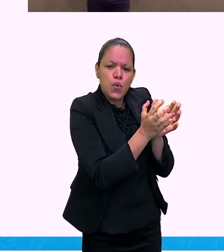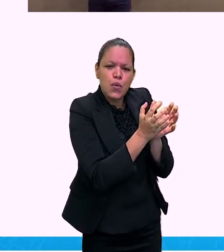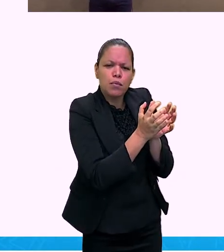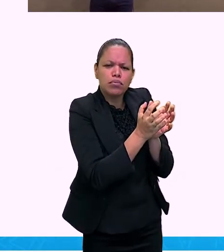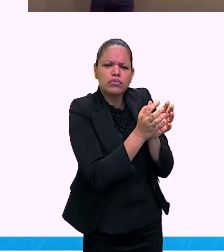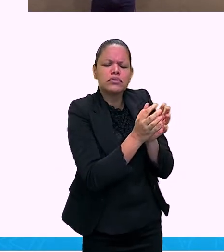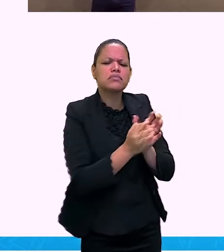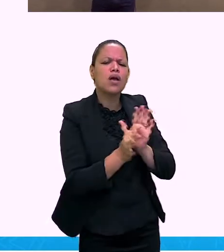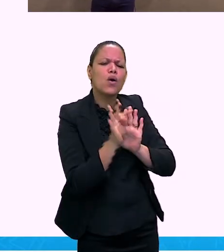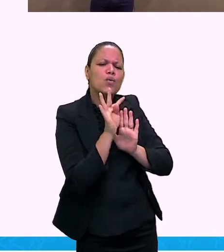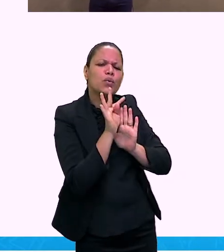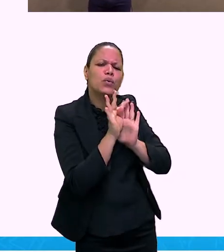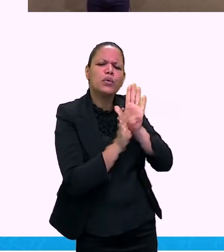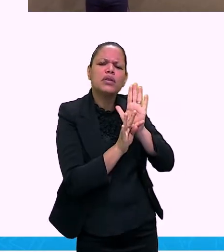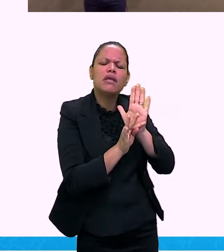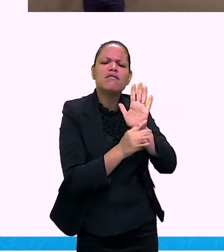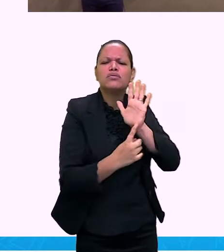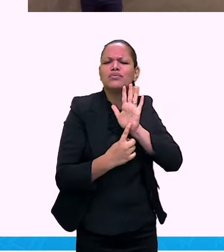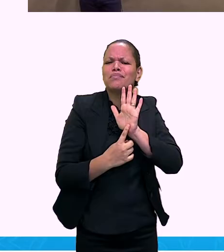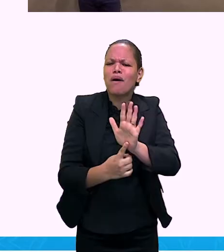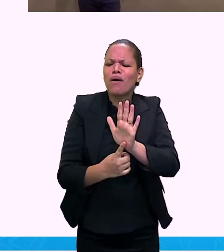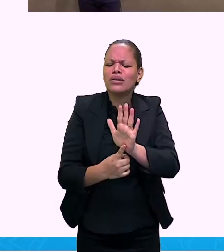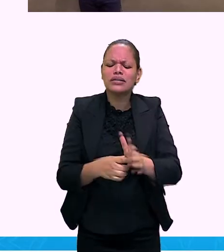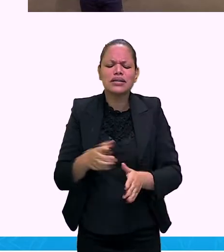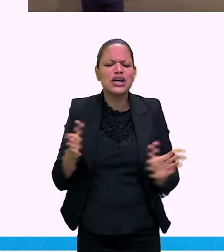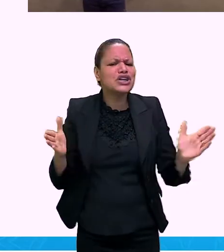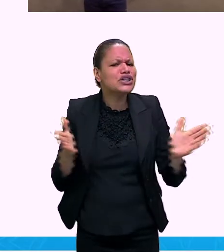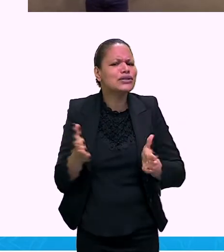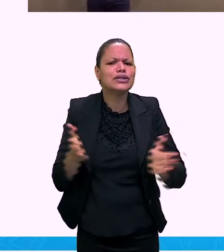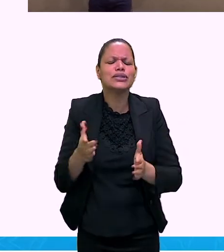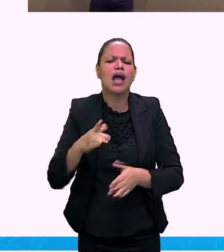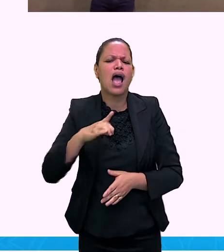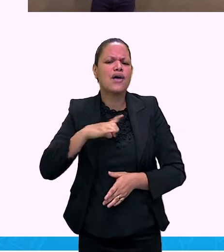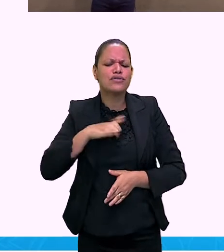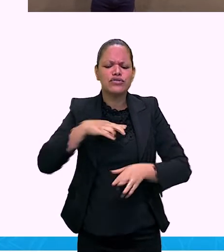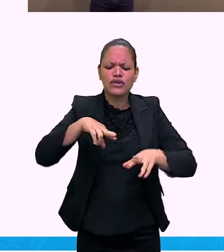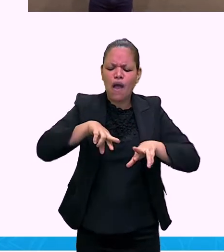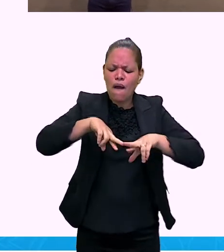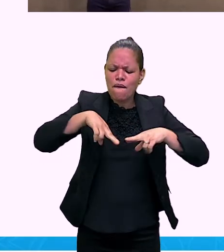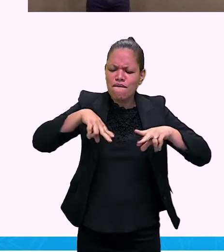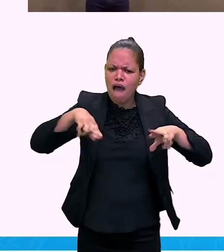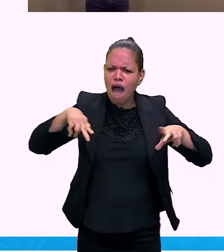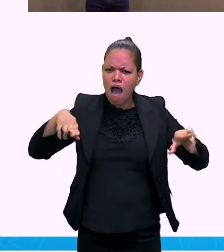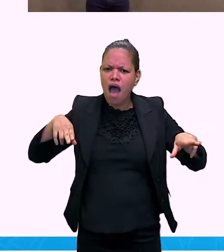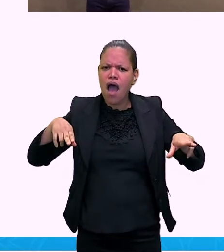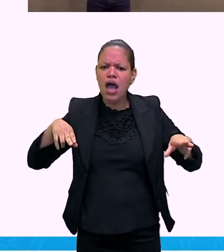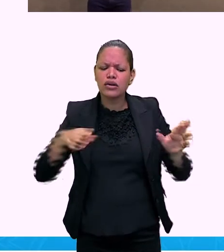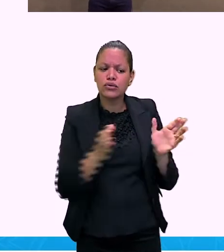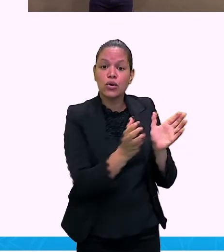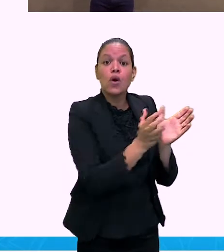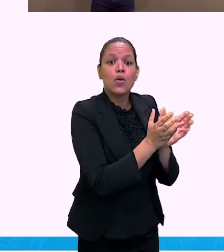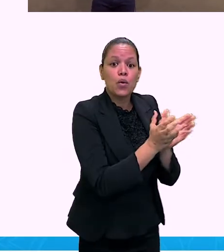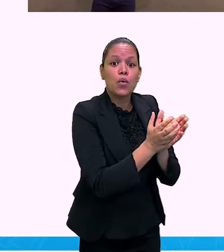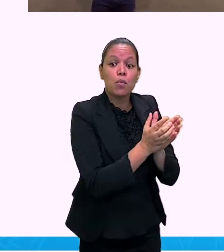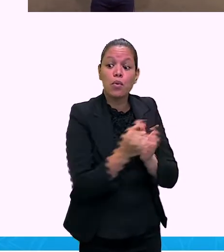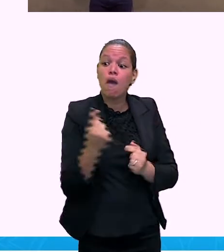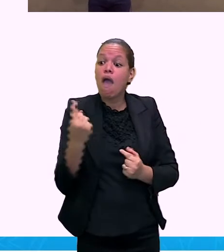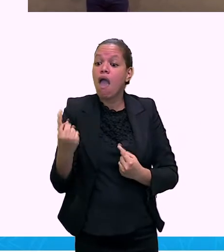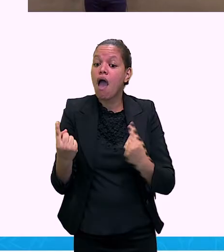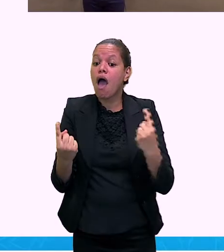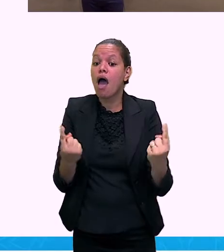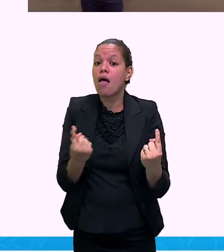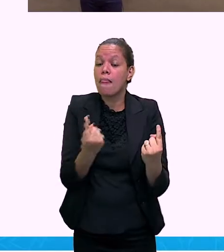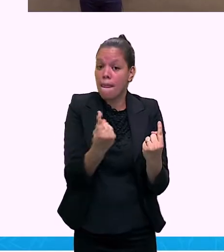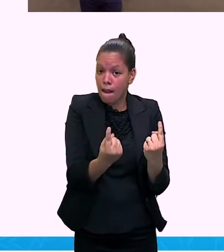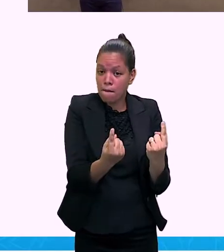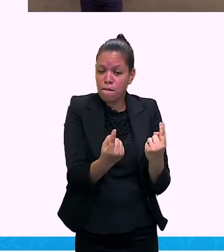que existiam vários povos indígenas, várias tribos, e que cada uma dessas tribos tinham elementos